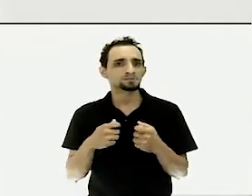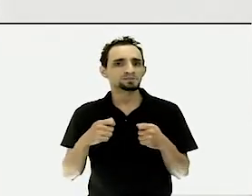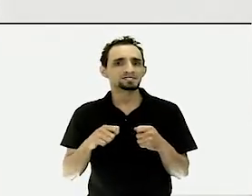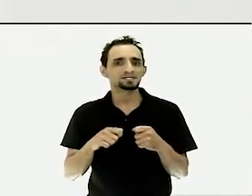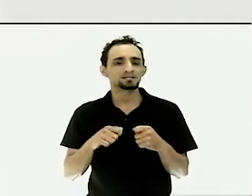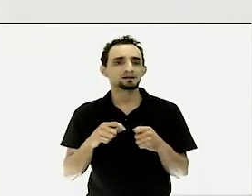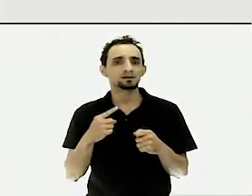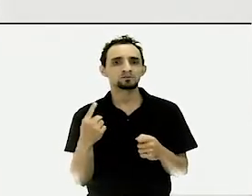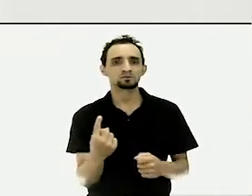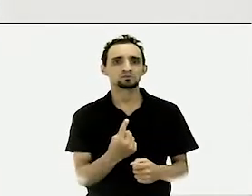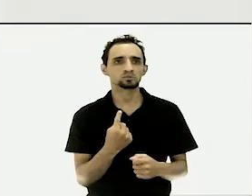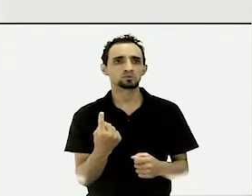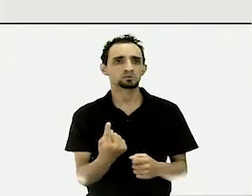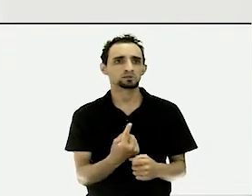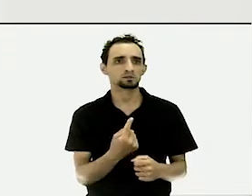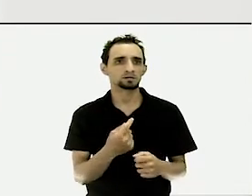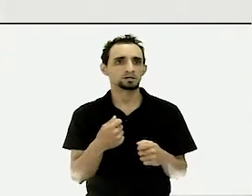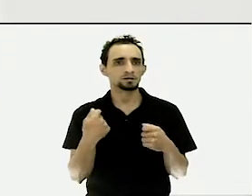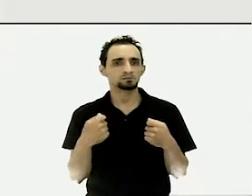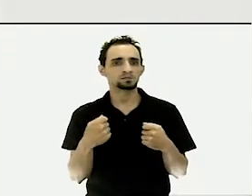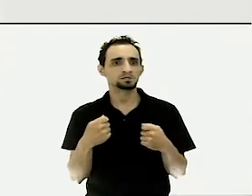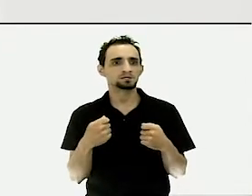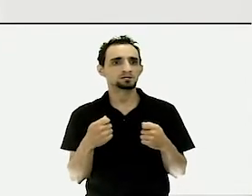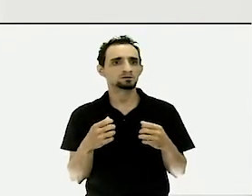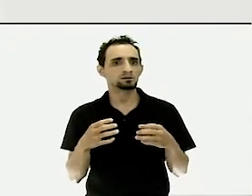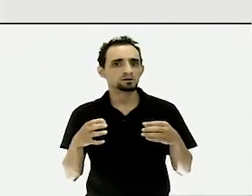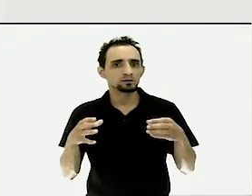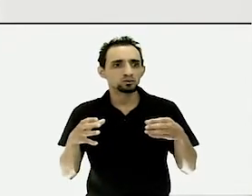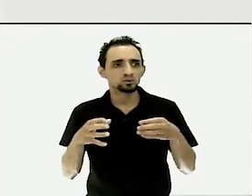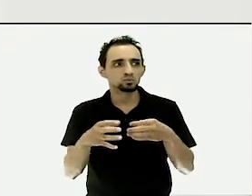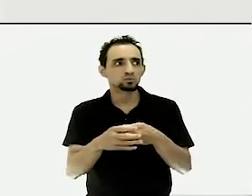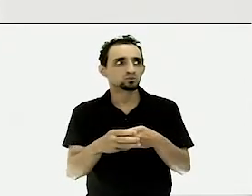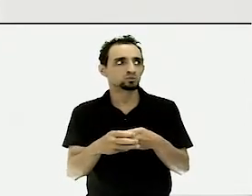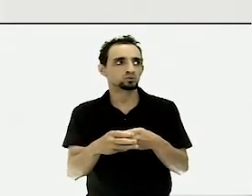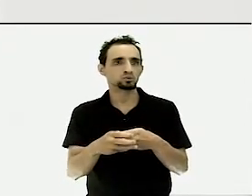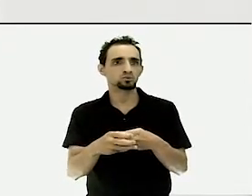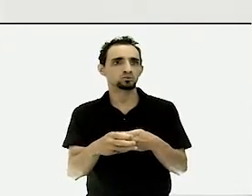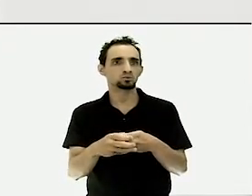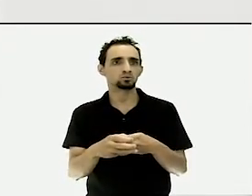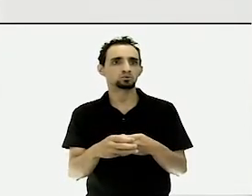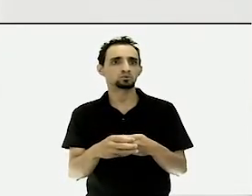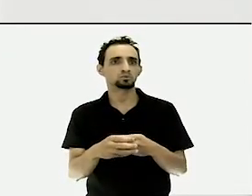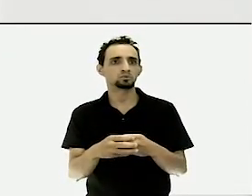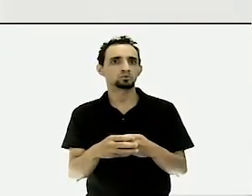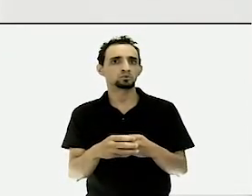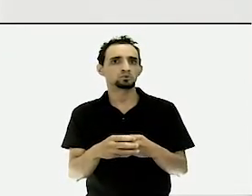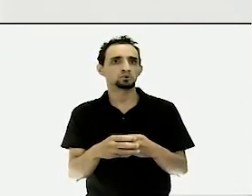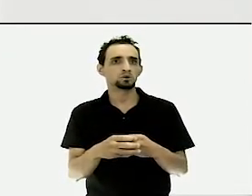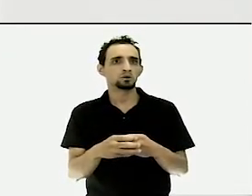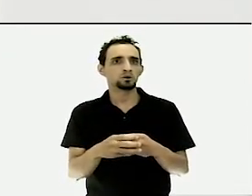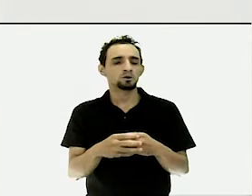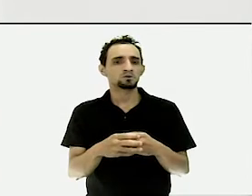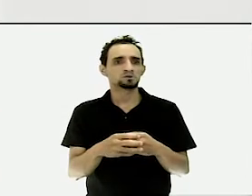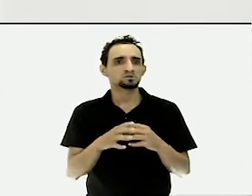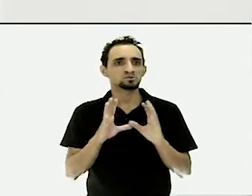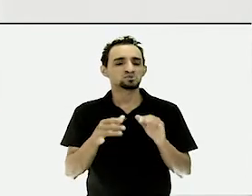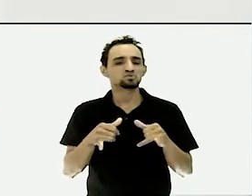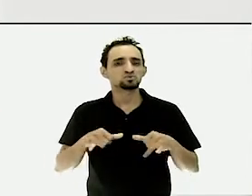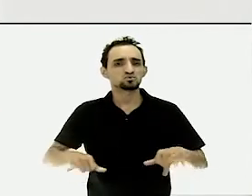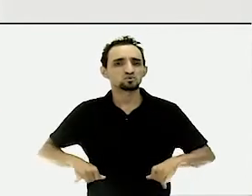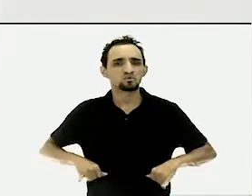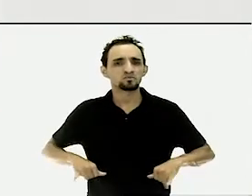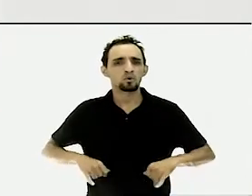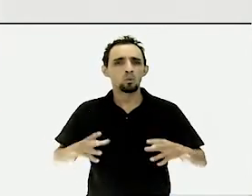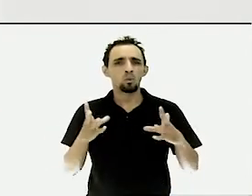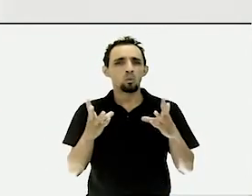eu quero dizer que a covardia tamanha que trata a mulher como coisa, se ela for para outra